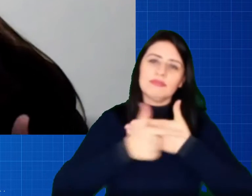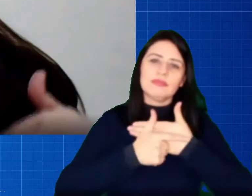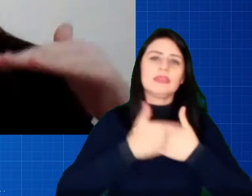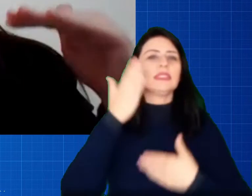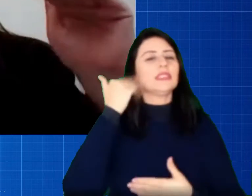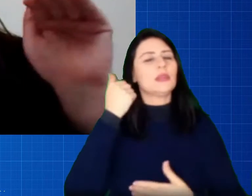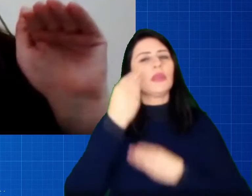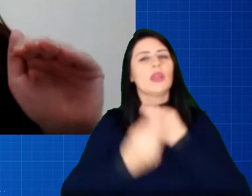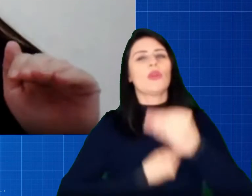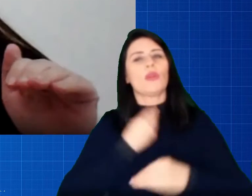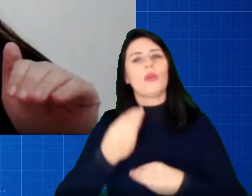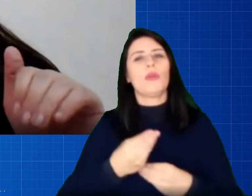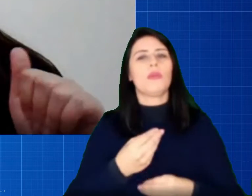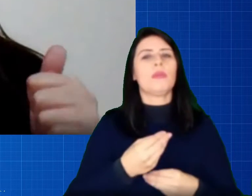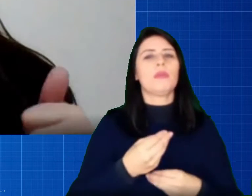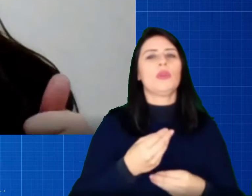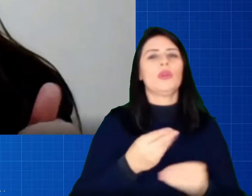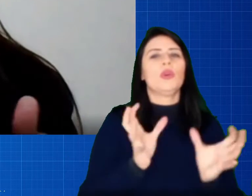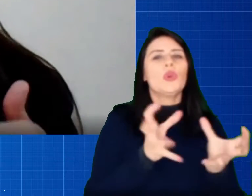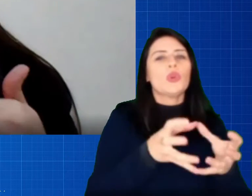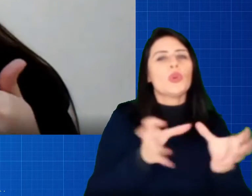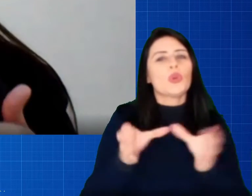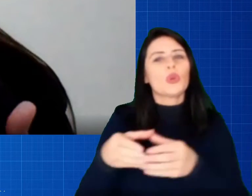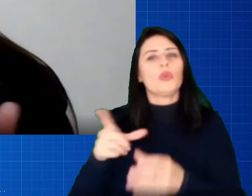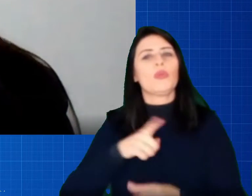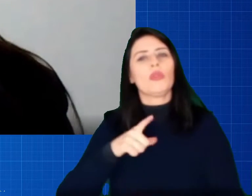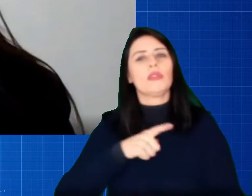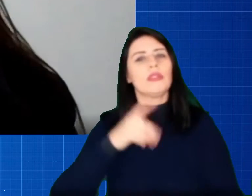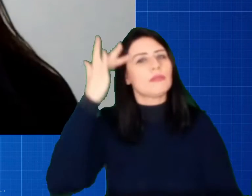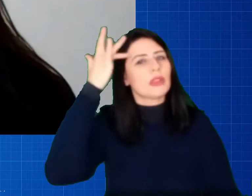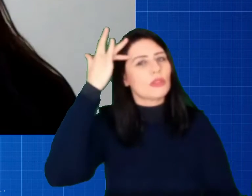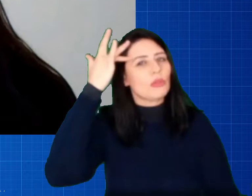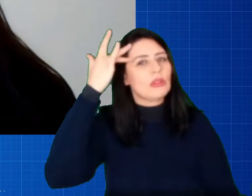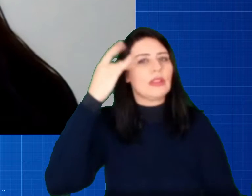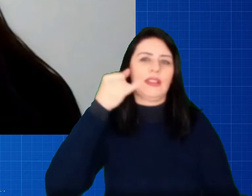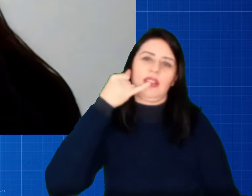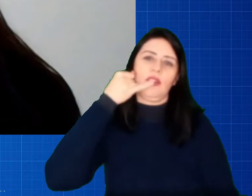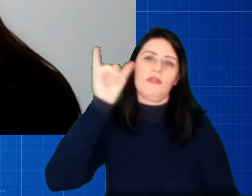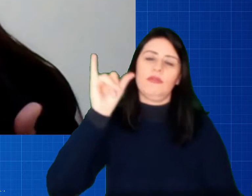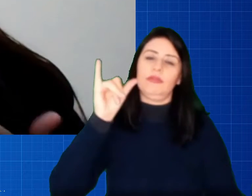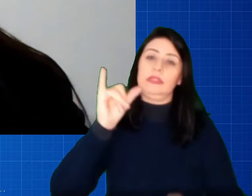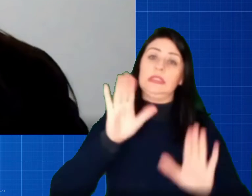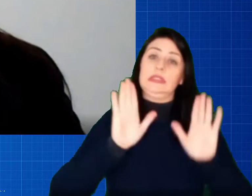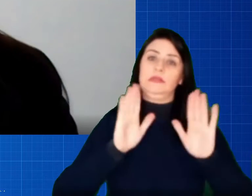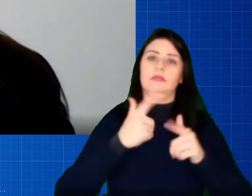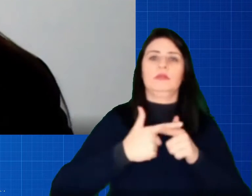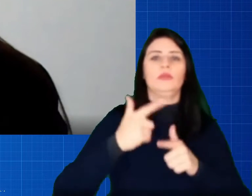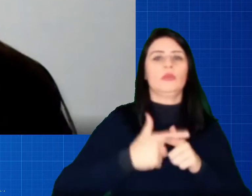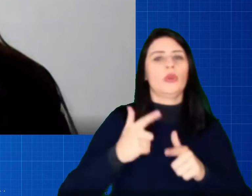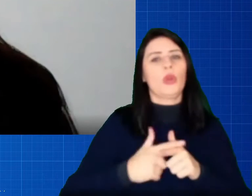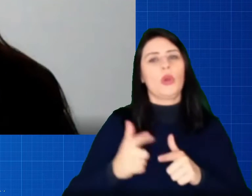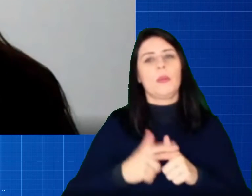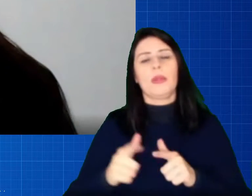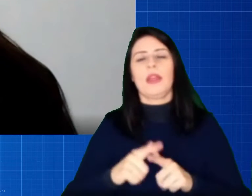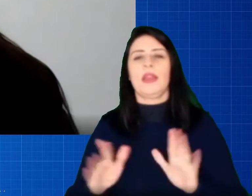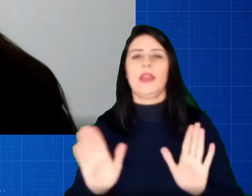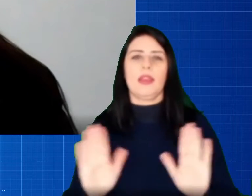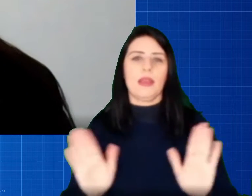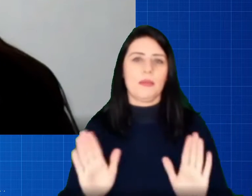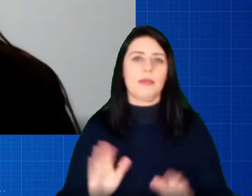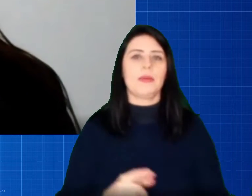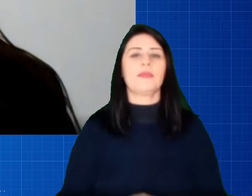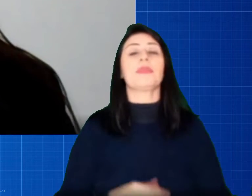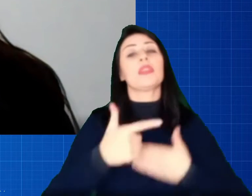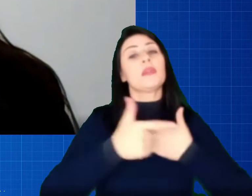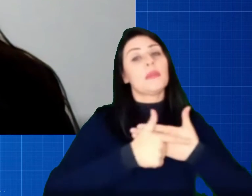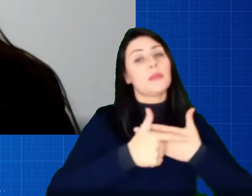de saber como que a turma está, questão de maturidade, se ela pode falar, para não ofender ninguém, né? E o papel da escola é justamente esse, né? De